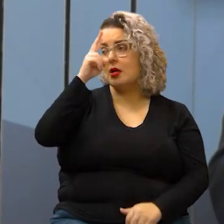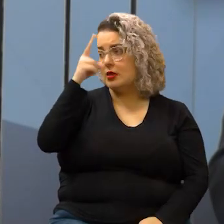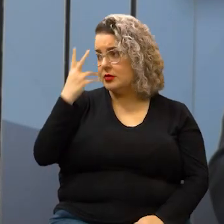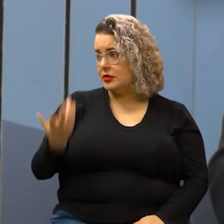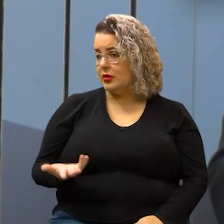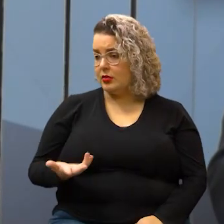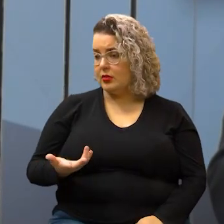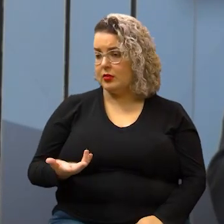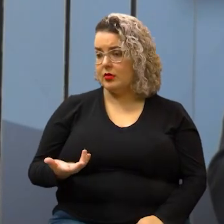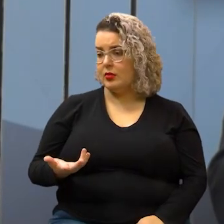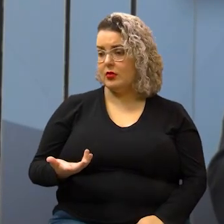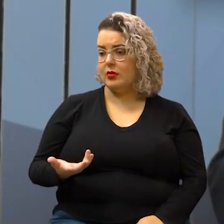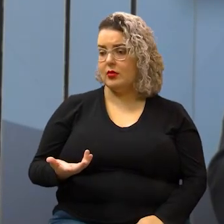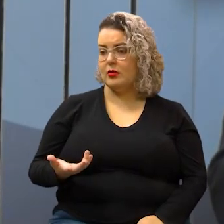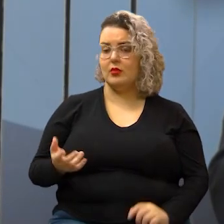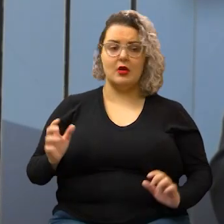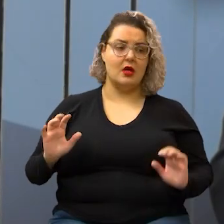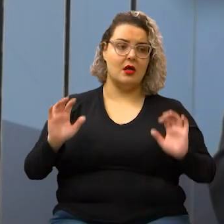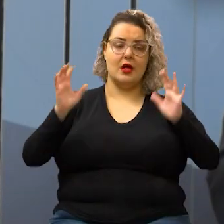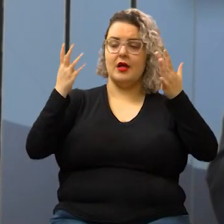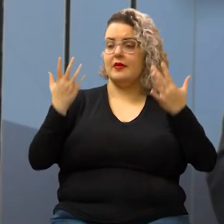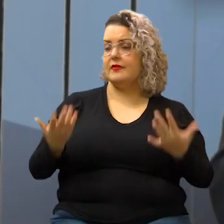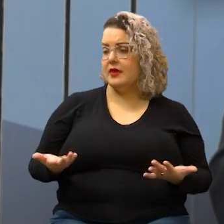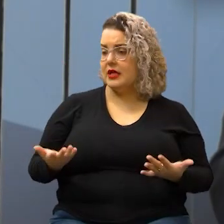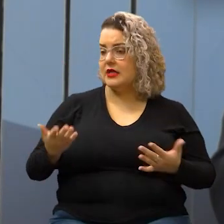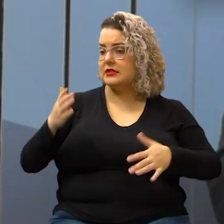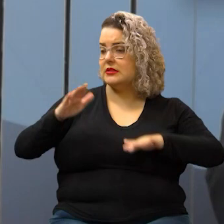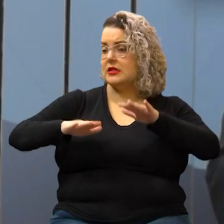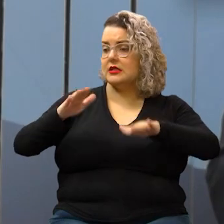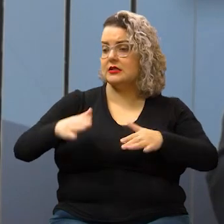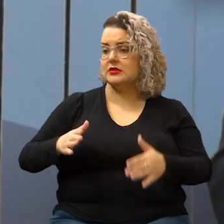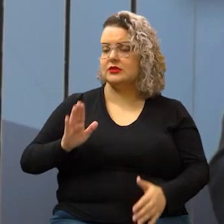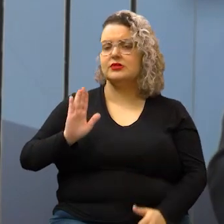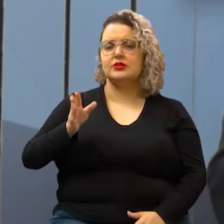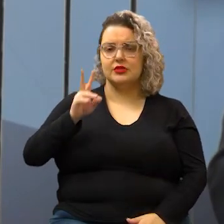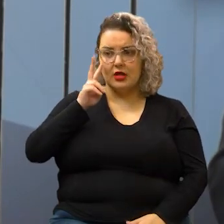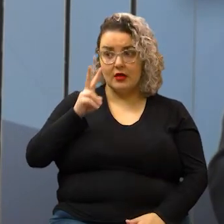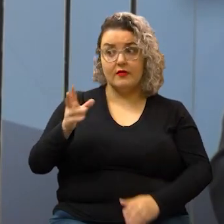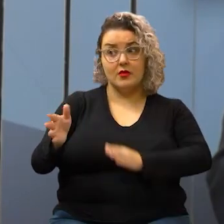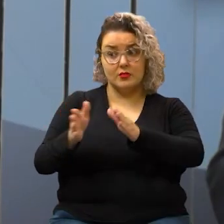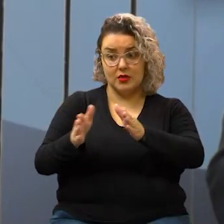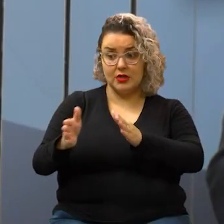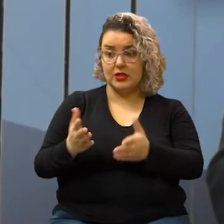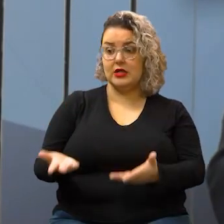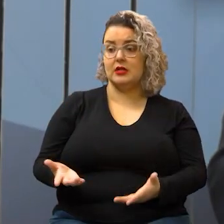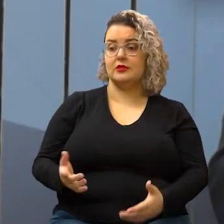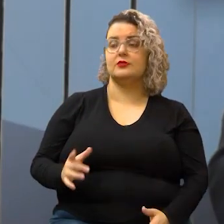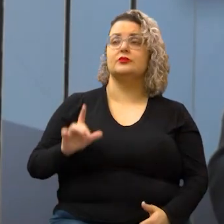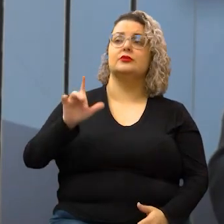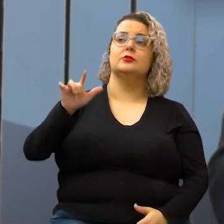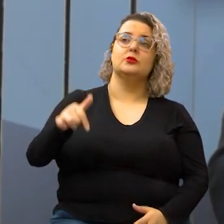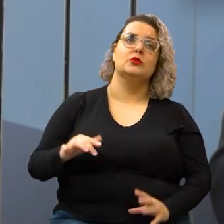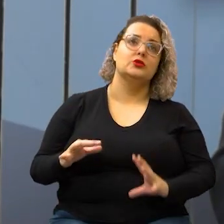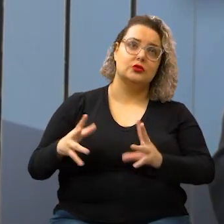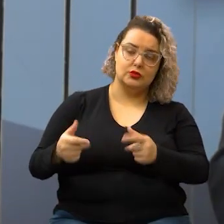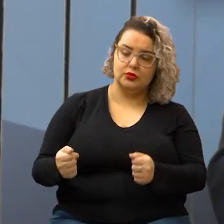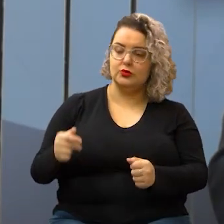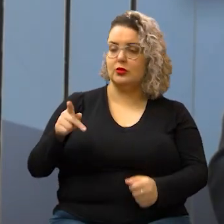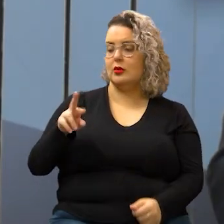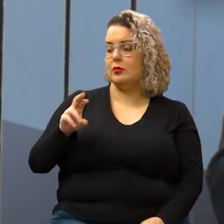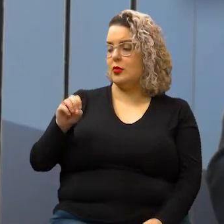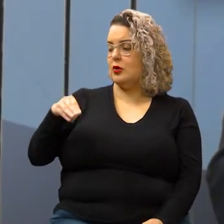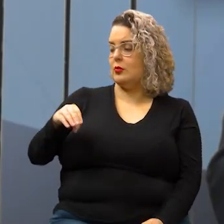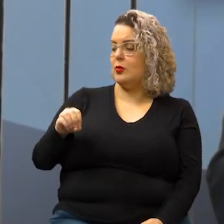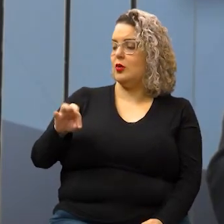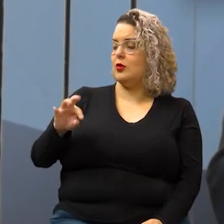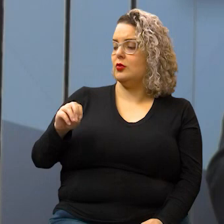né? Festas, muitas vezes, já pegamos situações, né? Isso depois vem tudo para a promotoria,